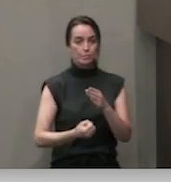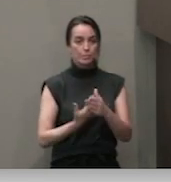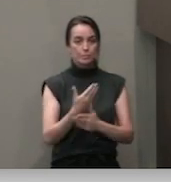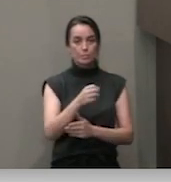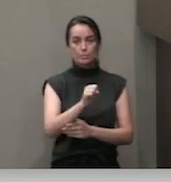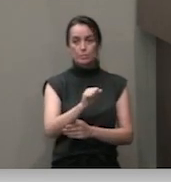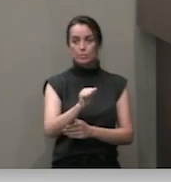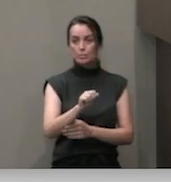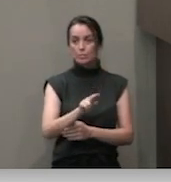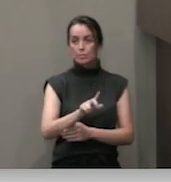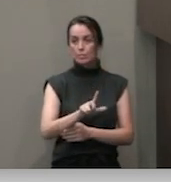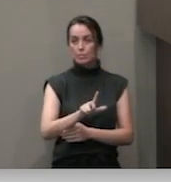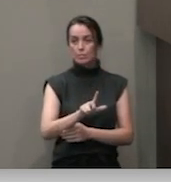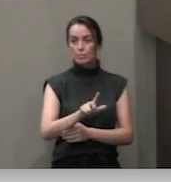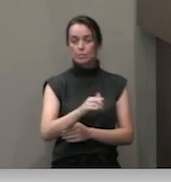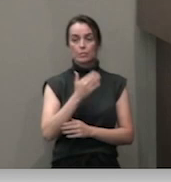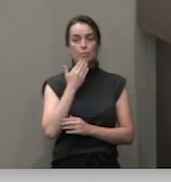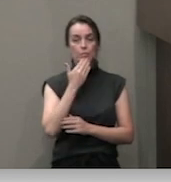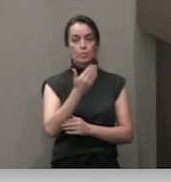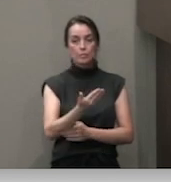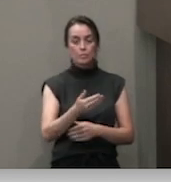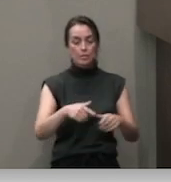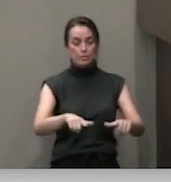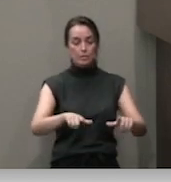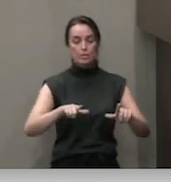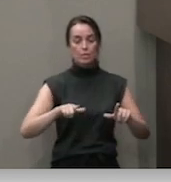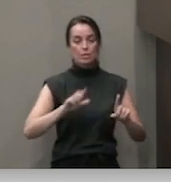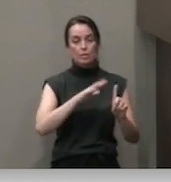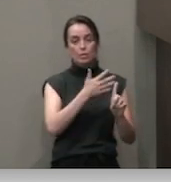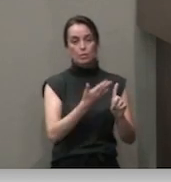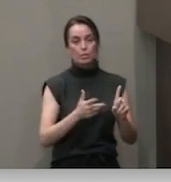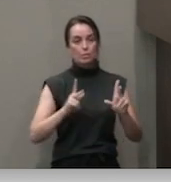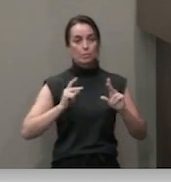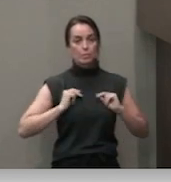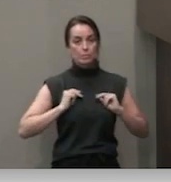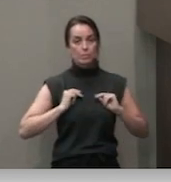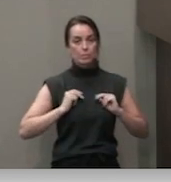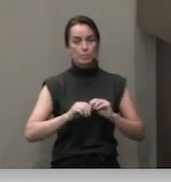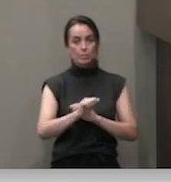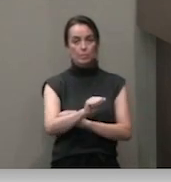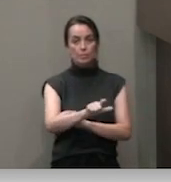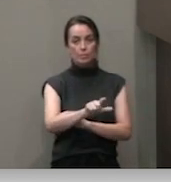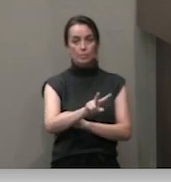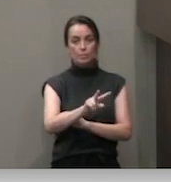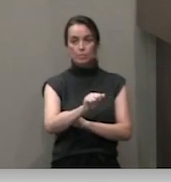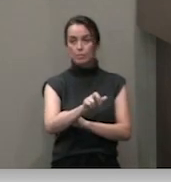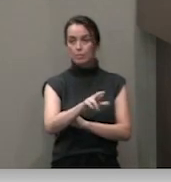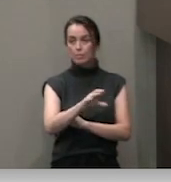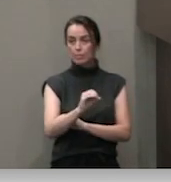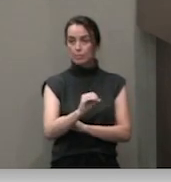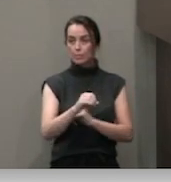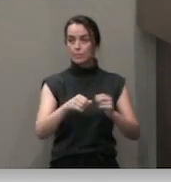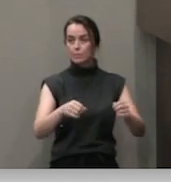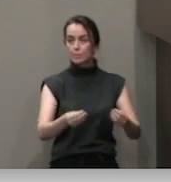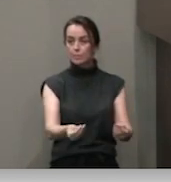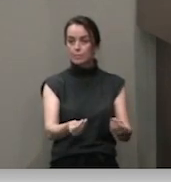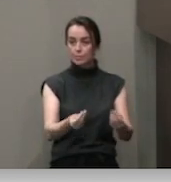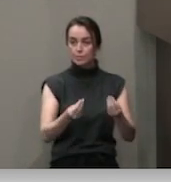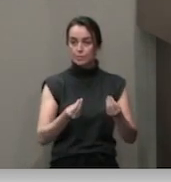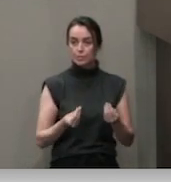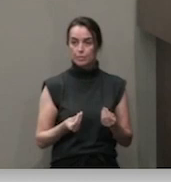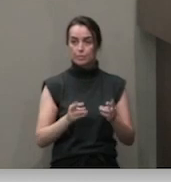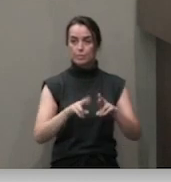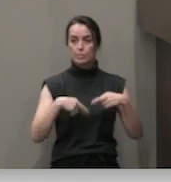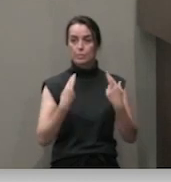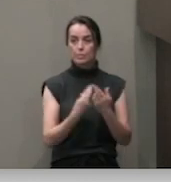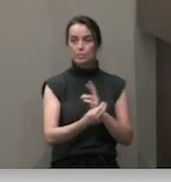espinelli que requer a concessão de distinção honra ou mérito ao Senor Álvaro dela Bona a ser entregue na sessão plenária